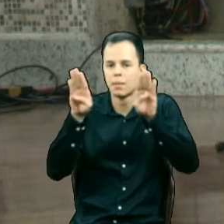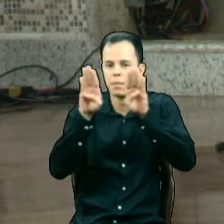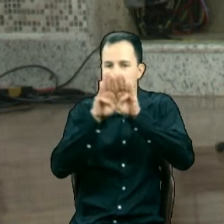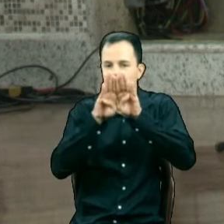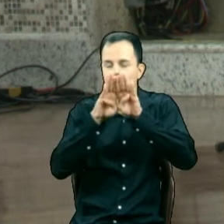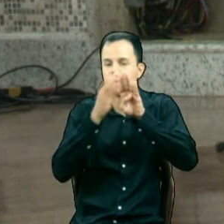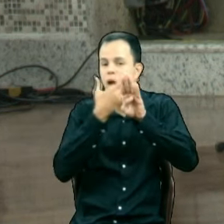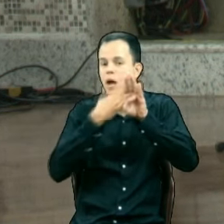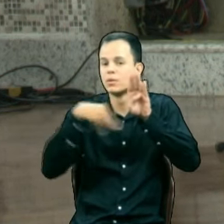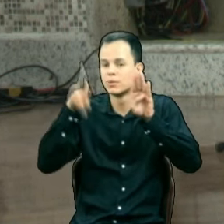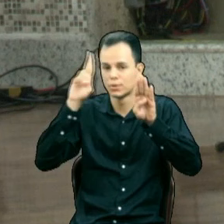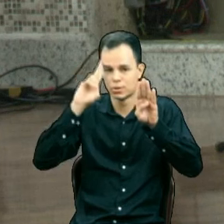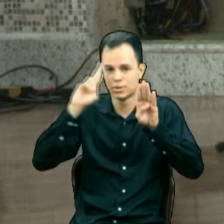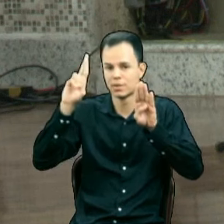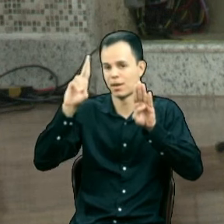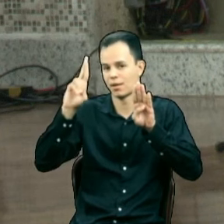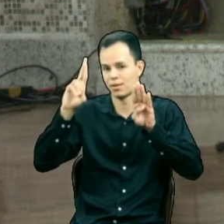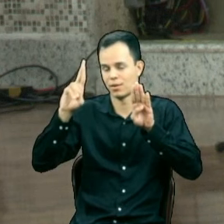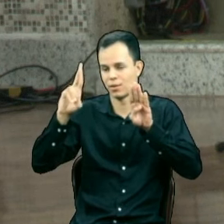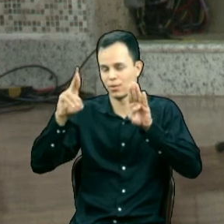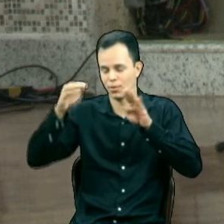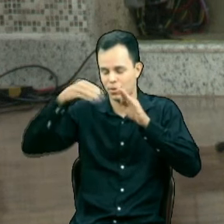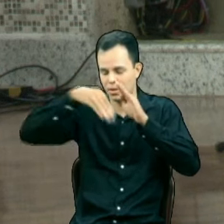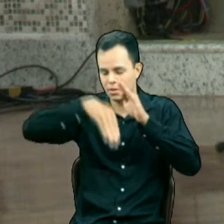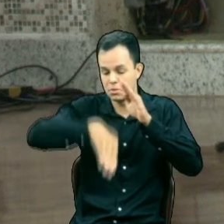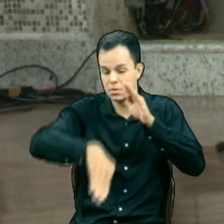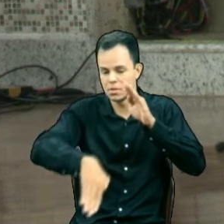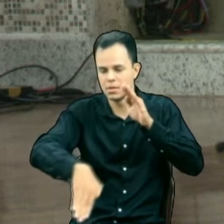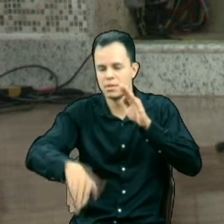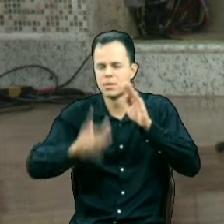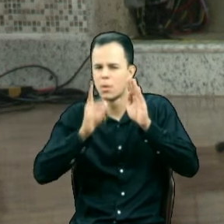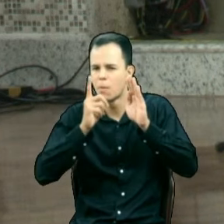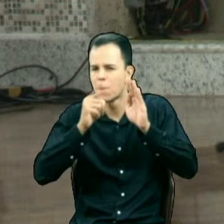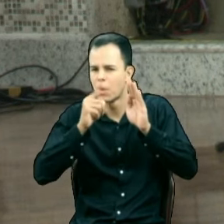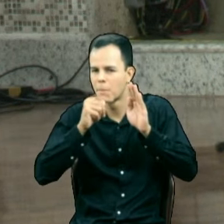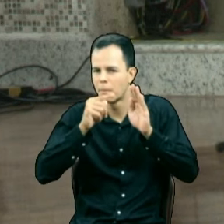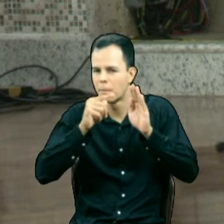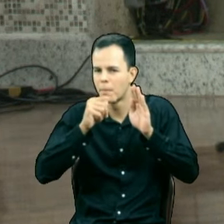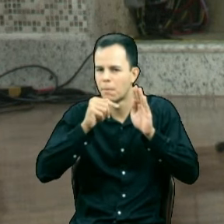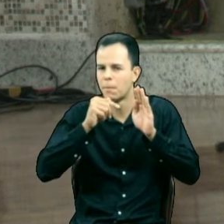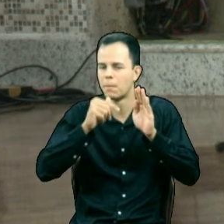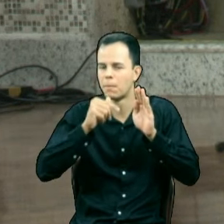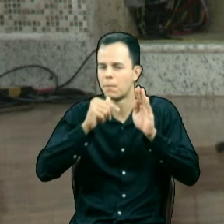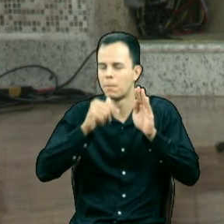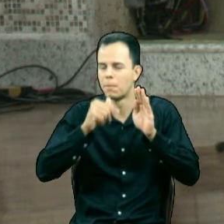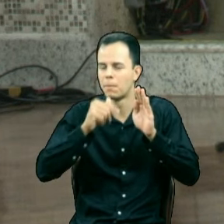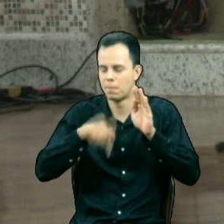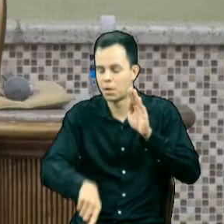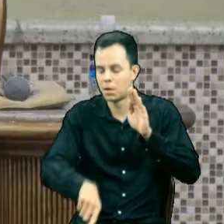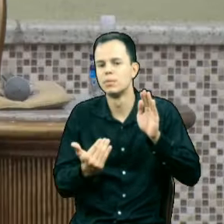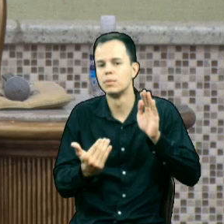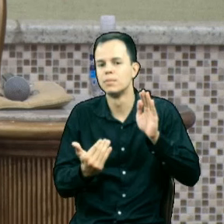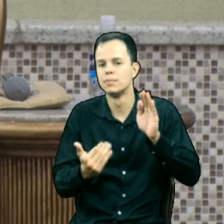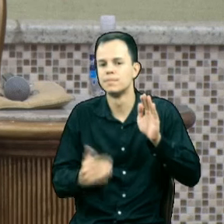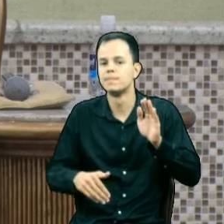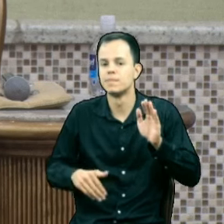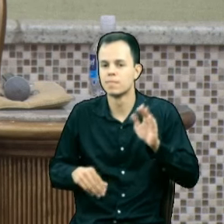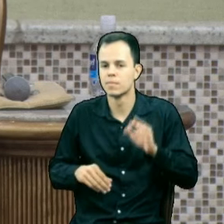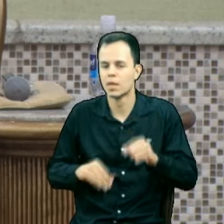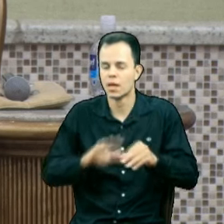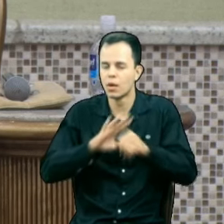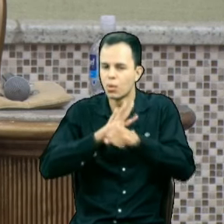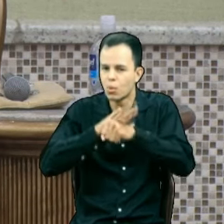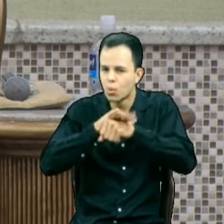e vai descer de Jerusalém em direção do Mar Morto e quando as águas ao Mar